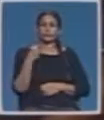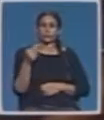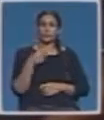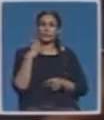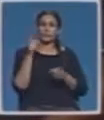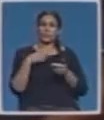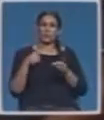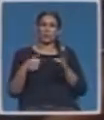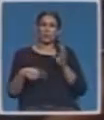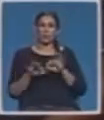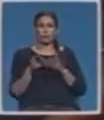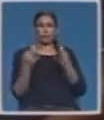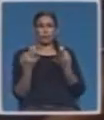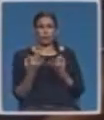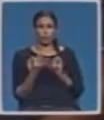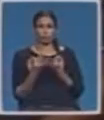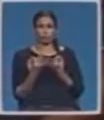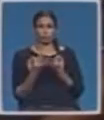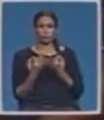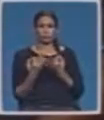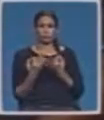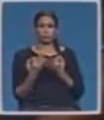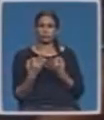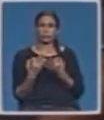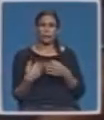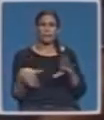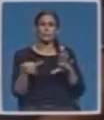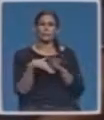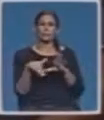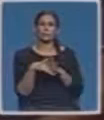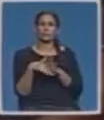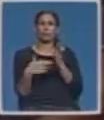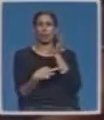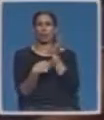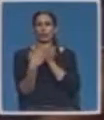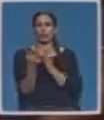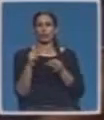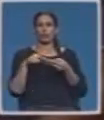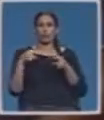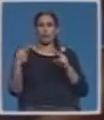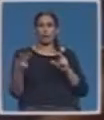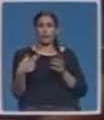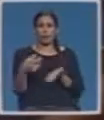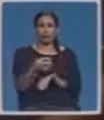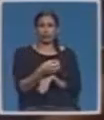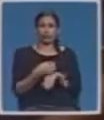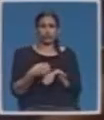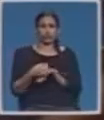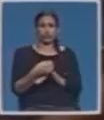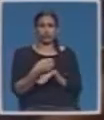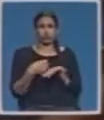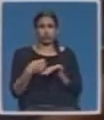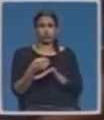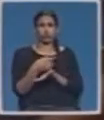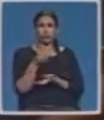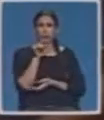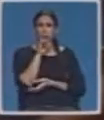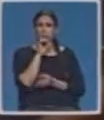repetidamente no Fórum a ausência de participação e de voz ativa da Câmara Municipal, que optou pelo